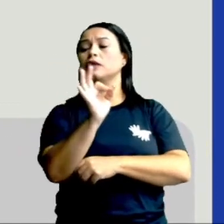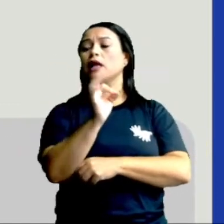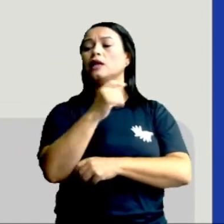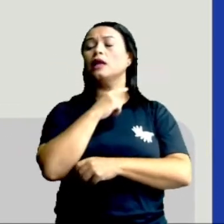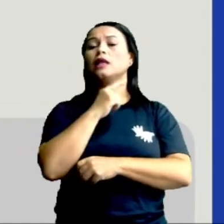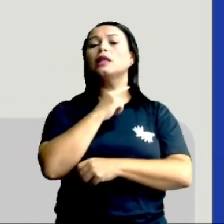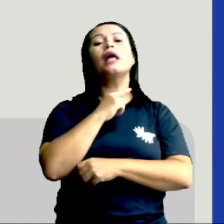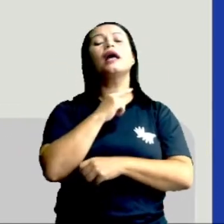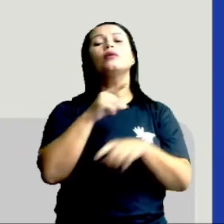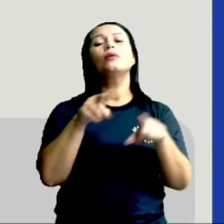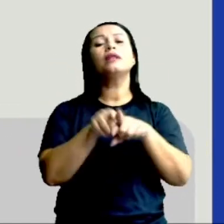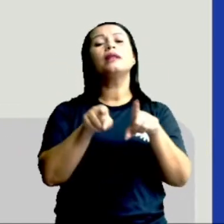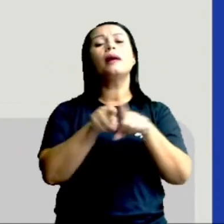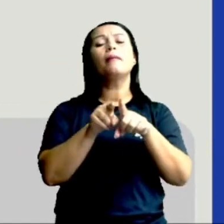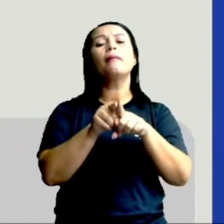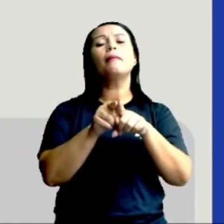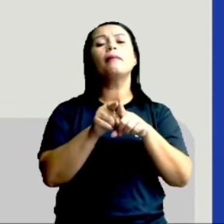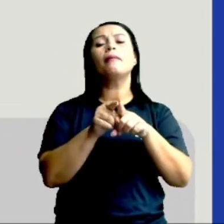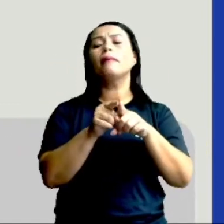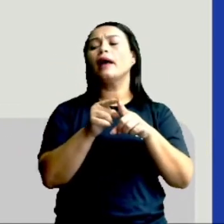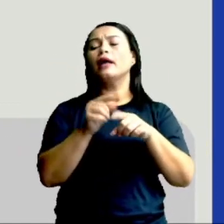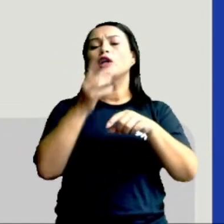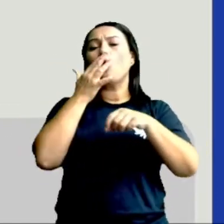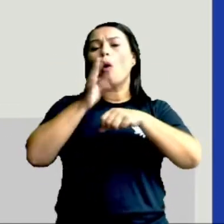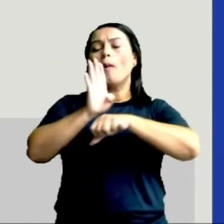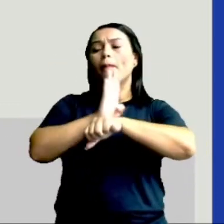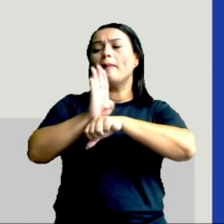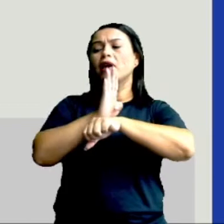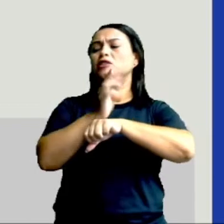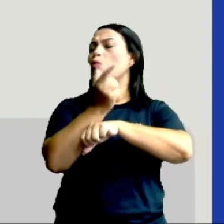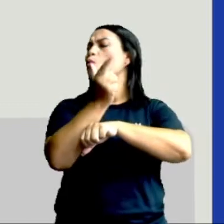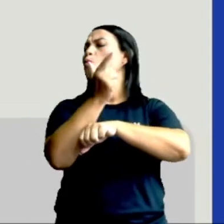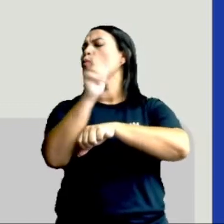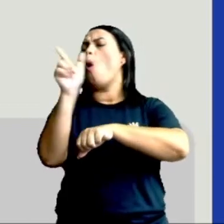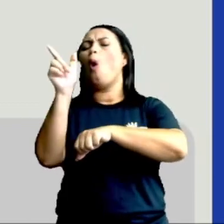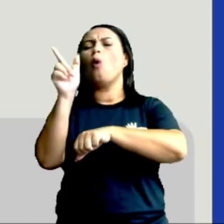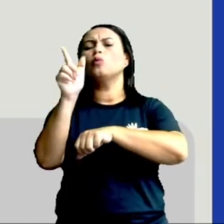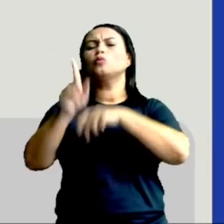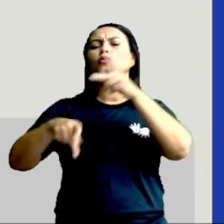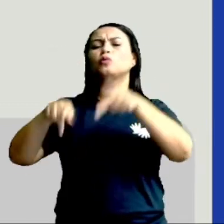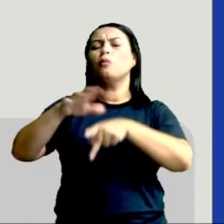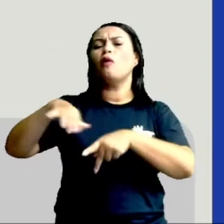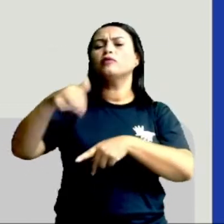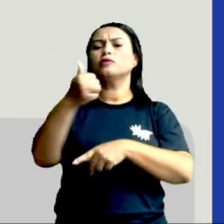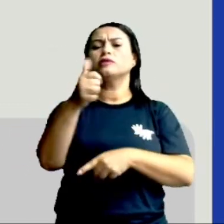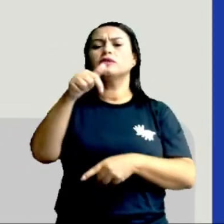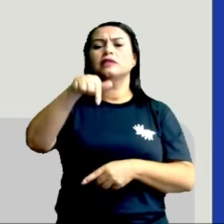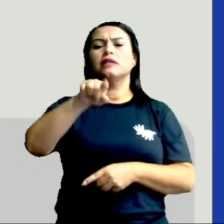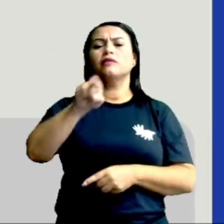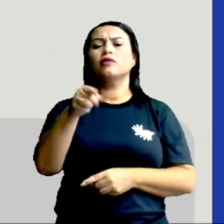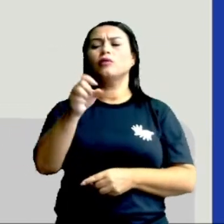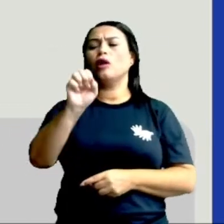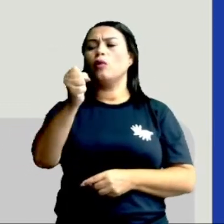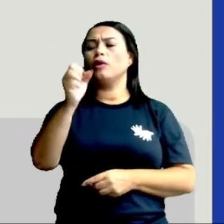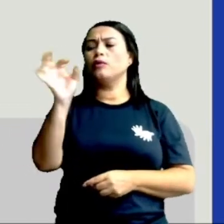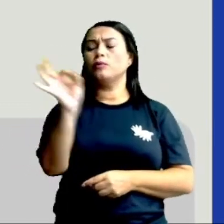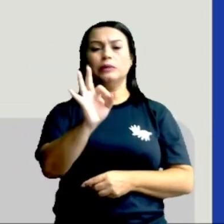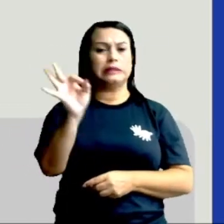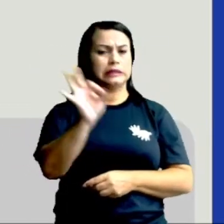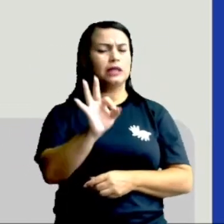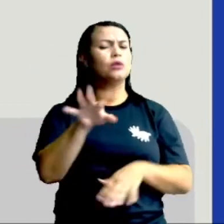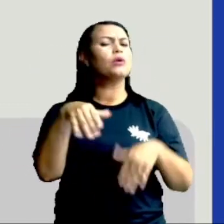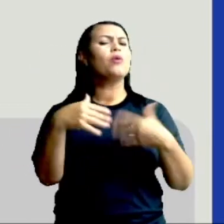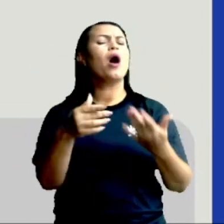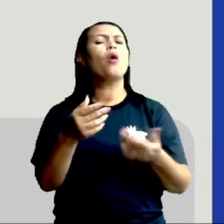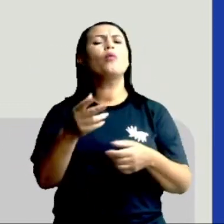E esse outro bege seria outros povos, né, que 17,8%. O que seriam